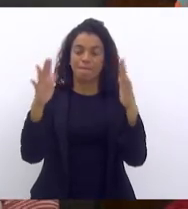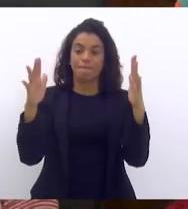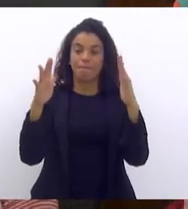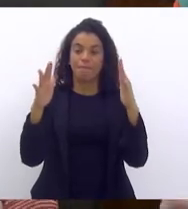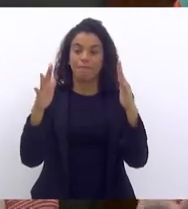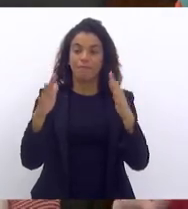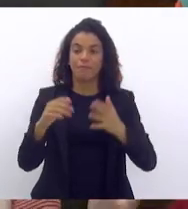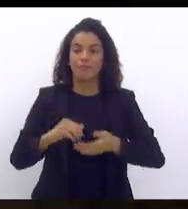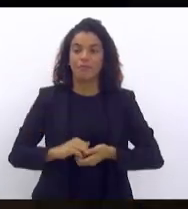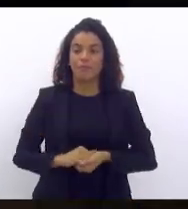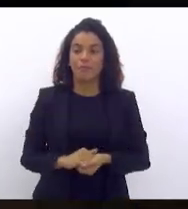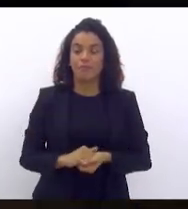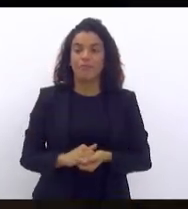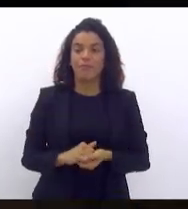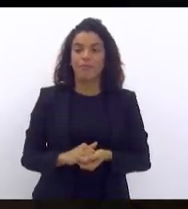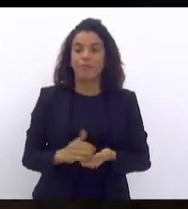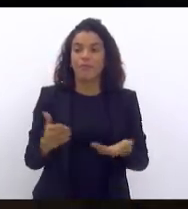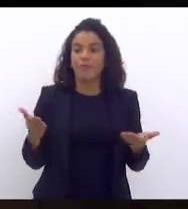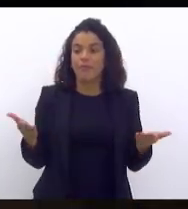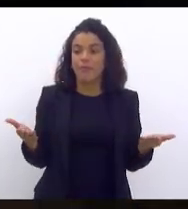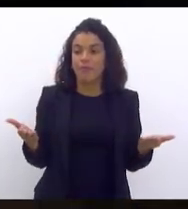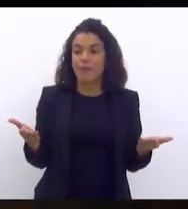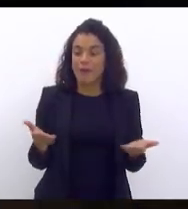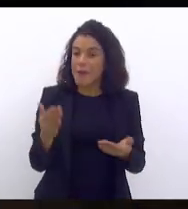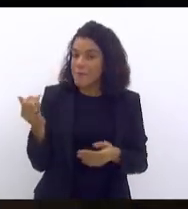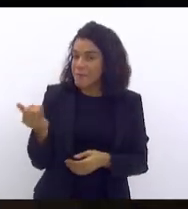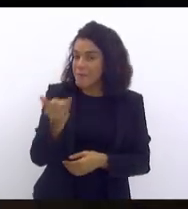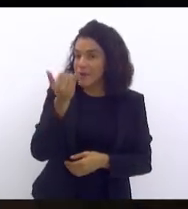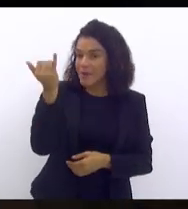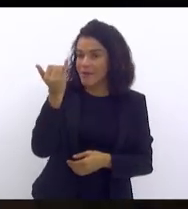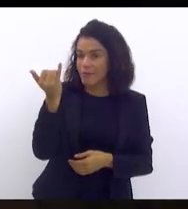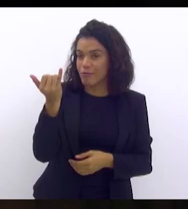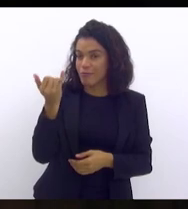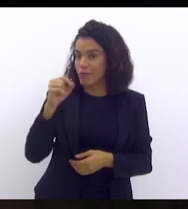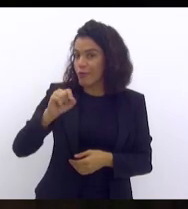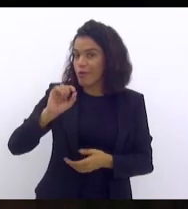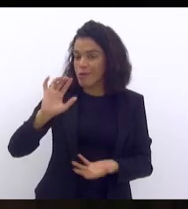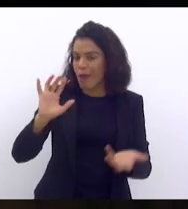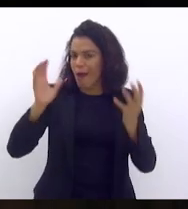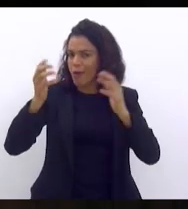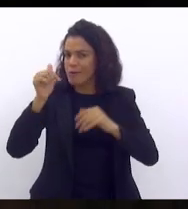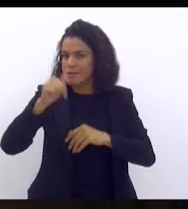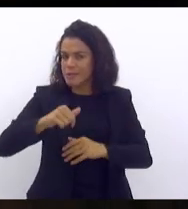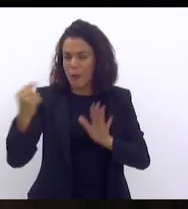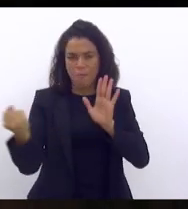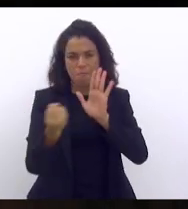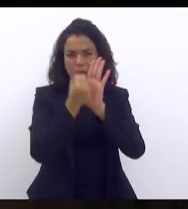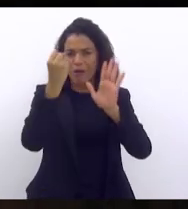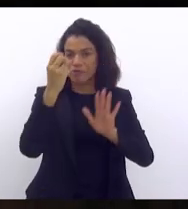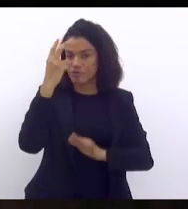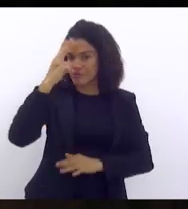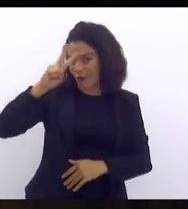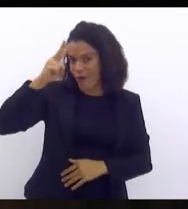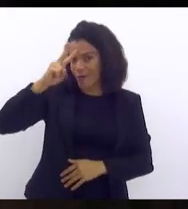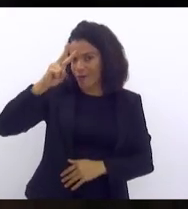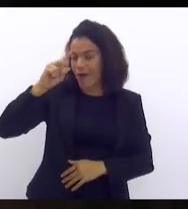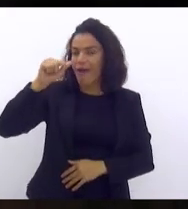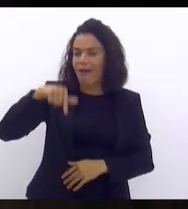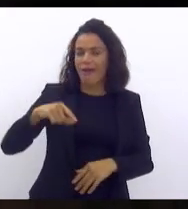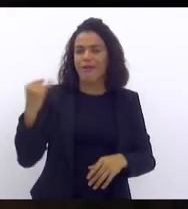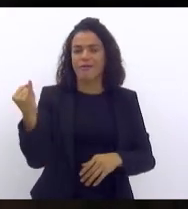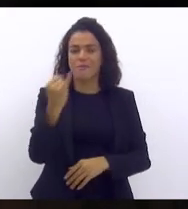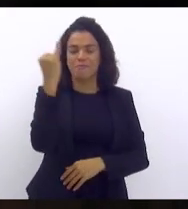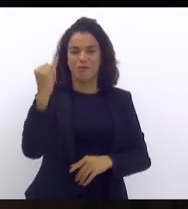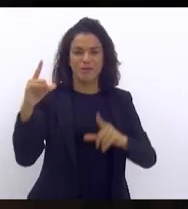Antes de vocês irem embora, é importante que o que está acontecendo aqui é histórico, e é